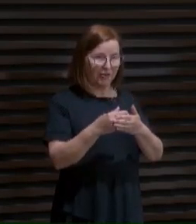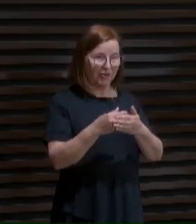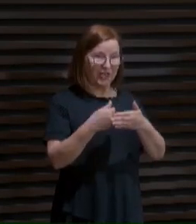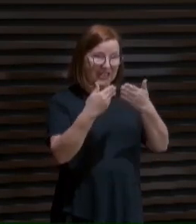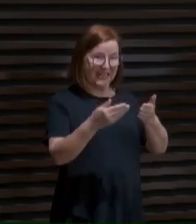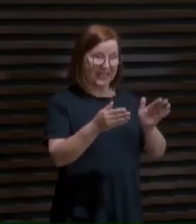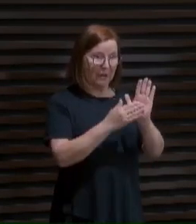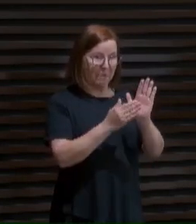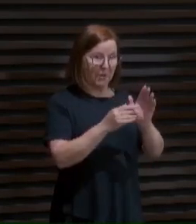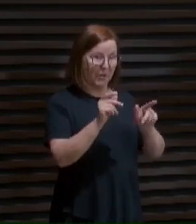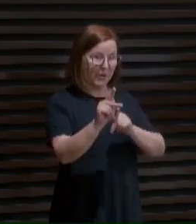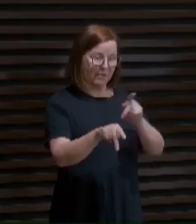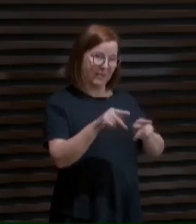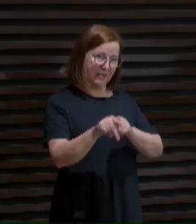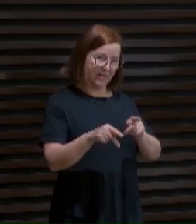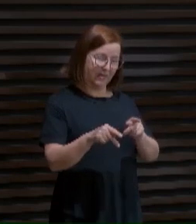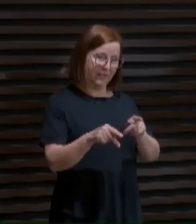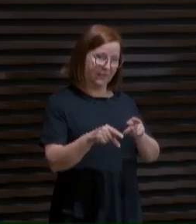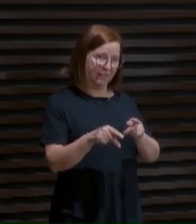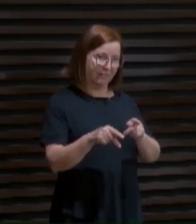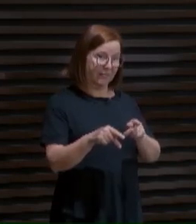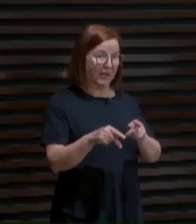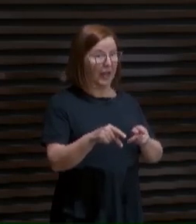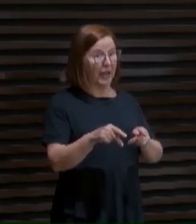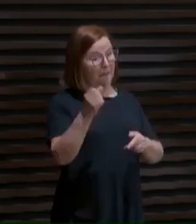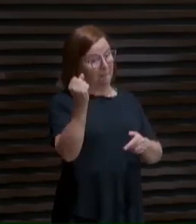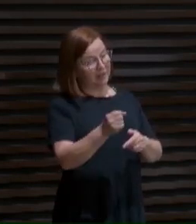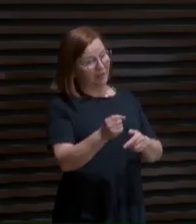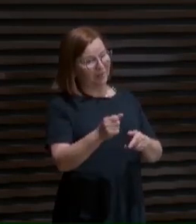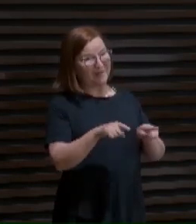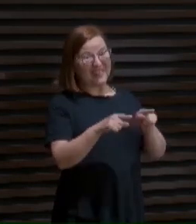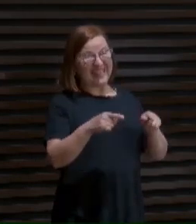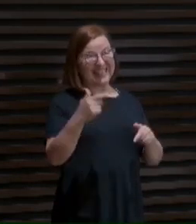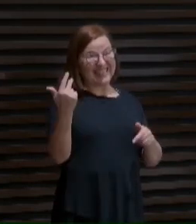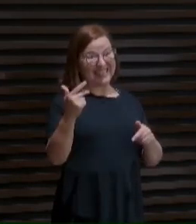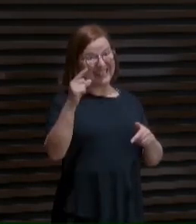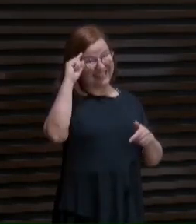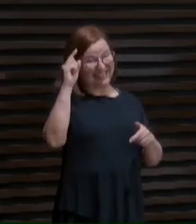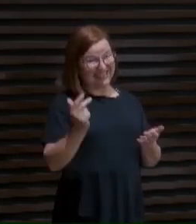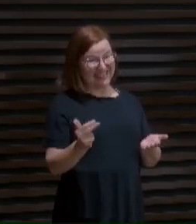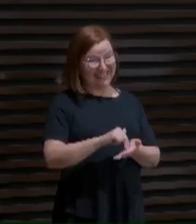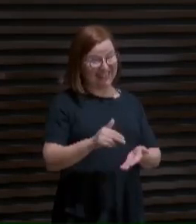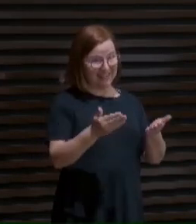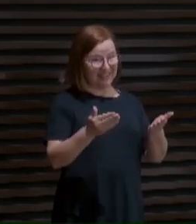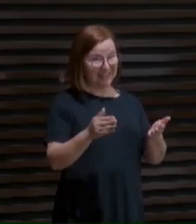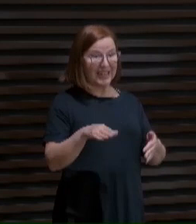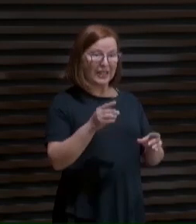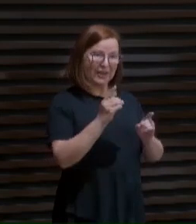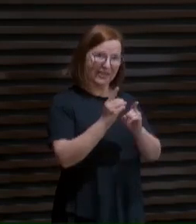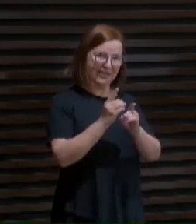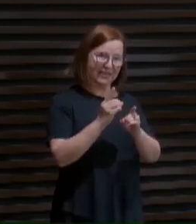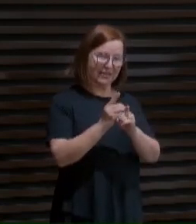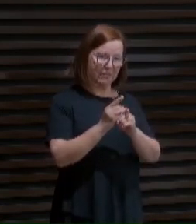homens, e estes o matarão, mas ao terceiro dia ressuscitará. Então os discípulos